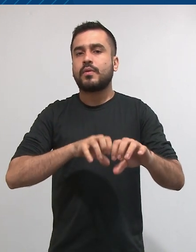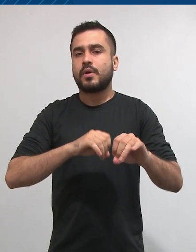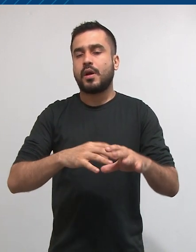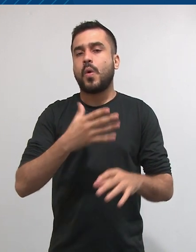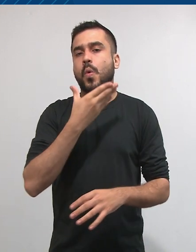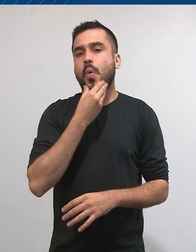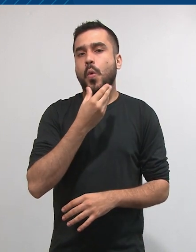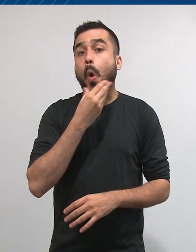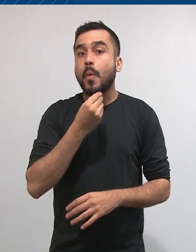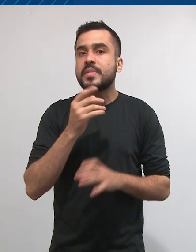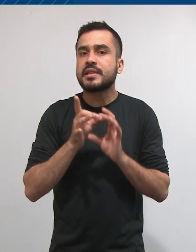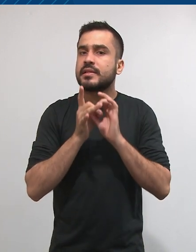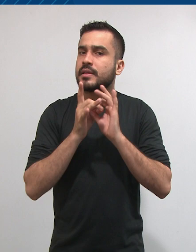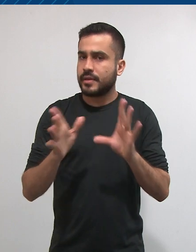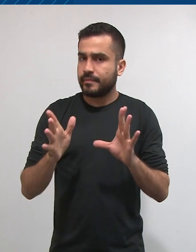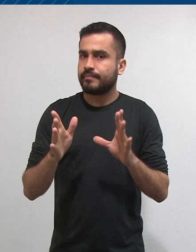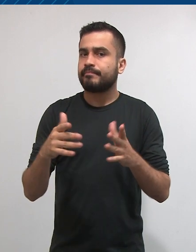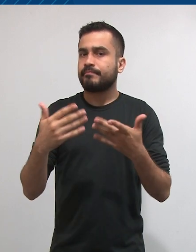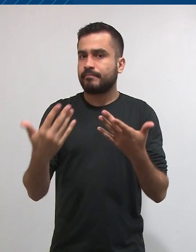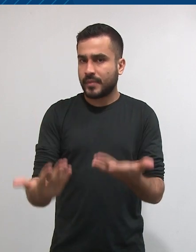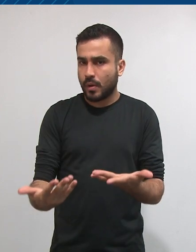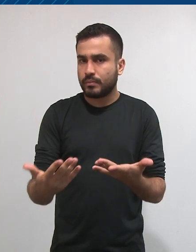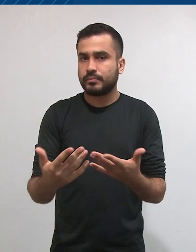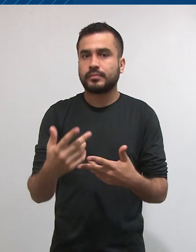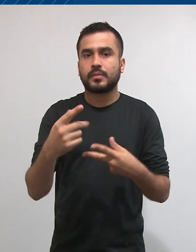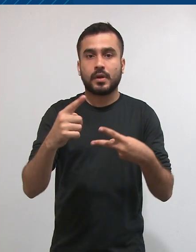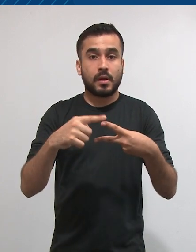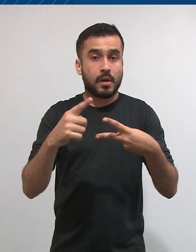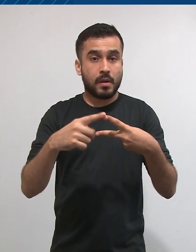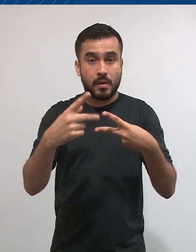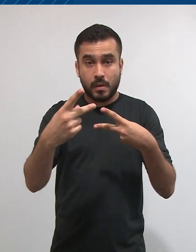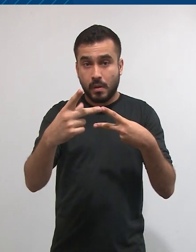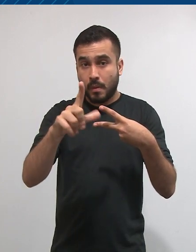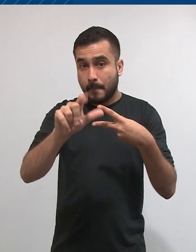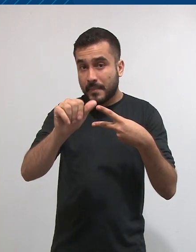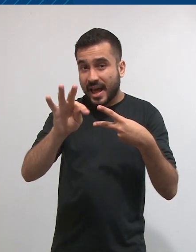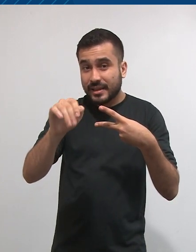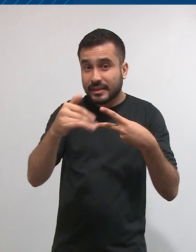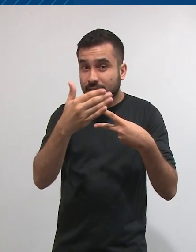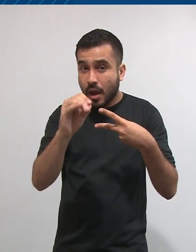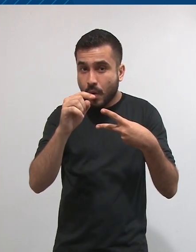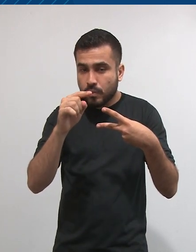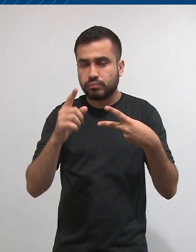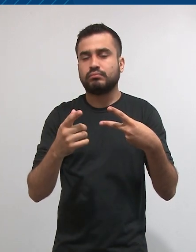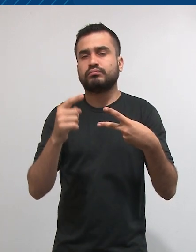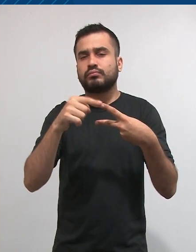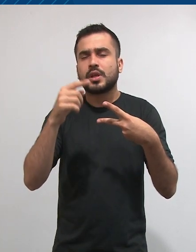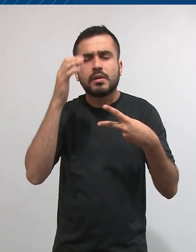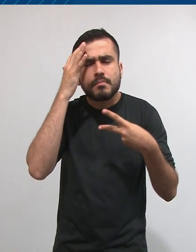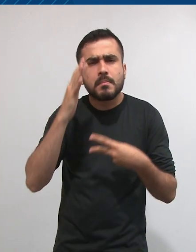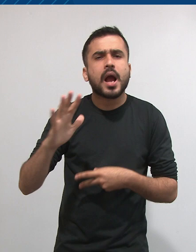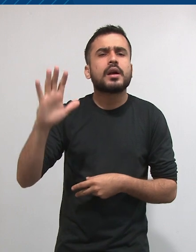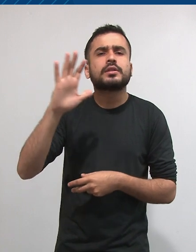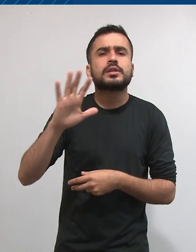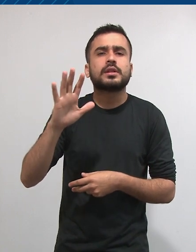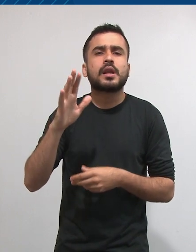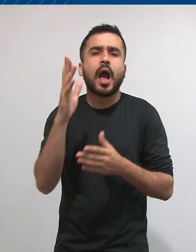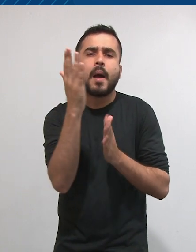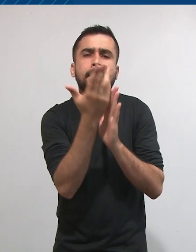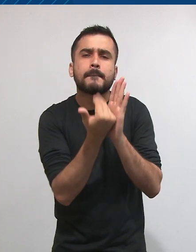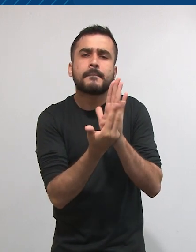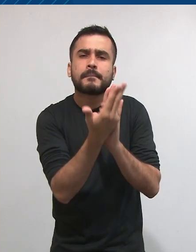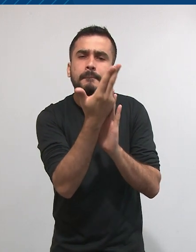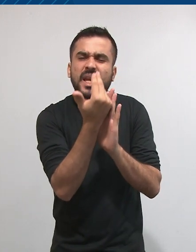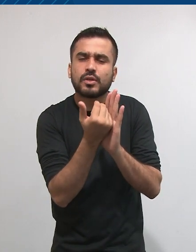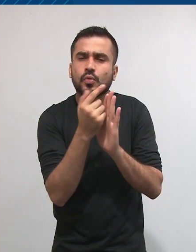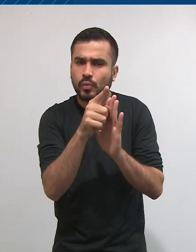livre. Ora, Platão é idealista. Lembram aí? Tentem imaginar aquela pintura que de vez em